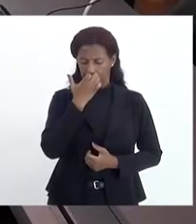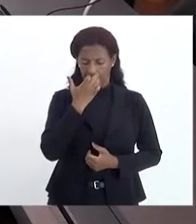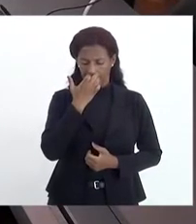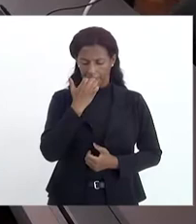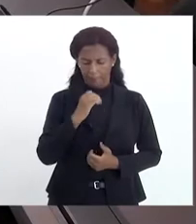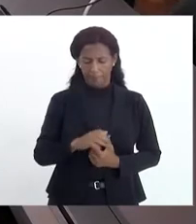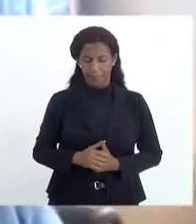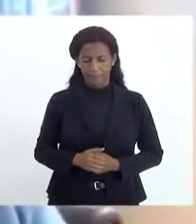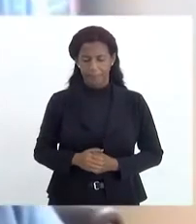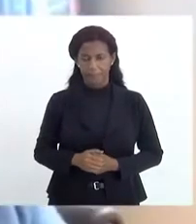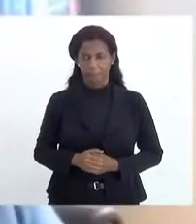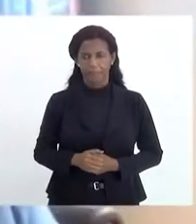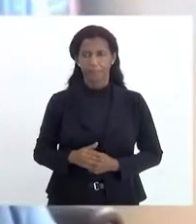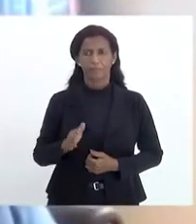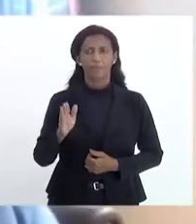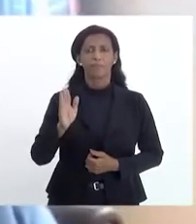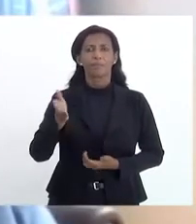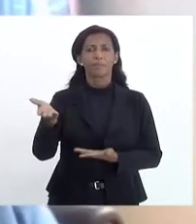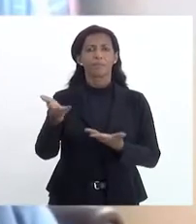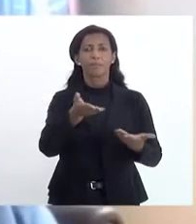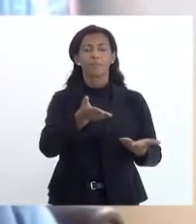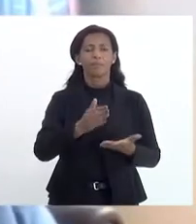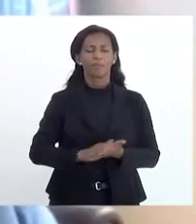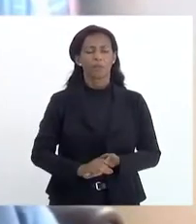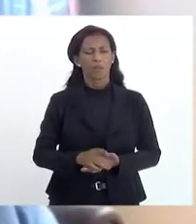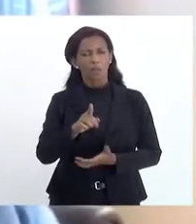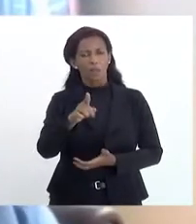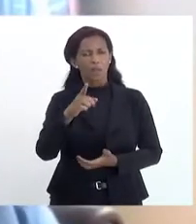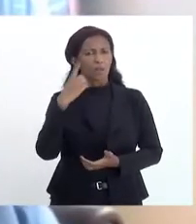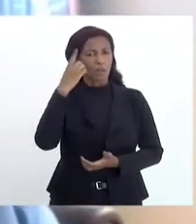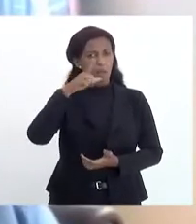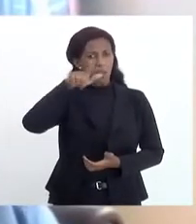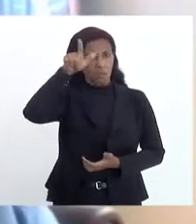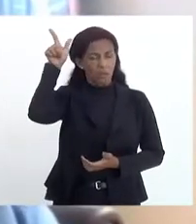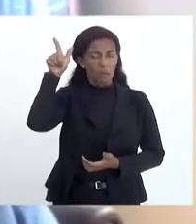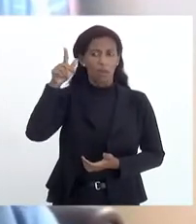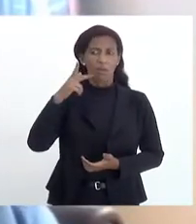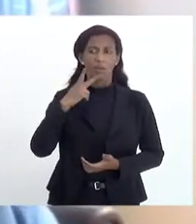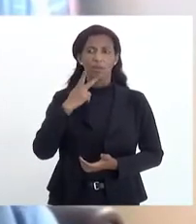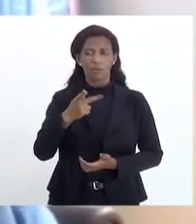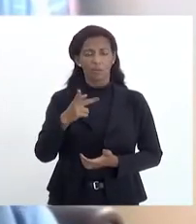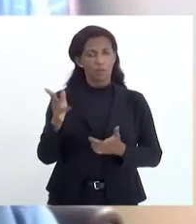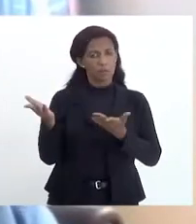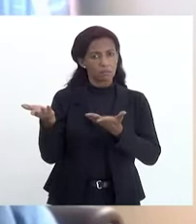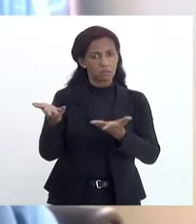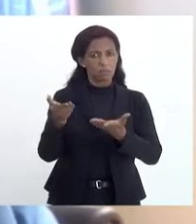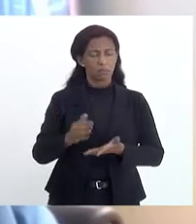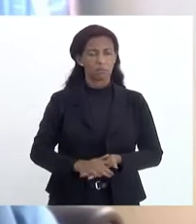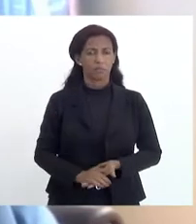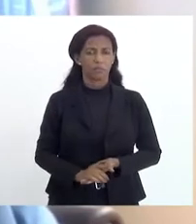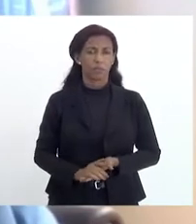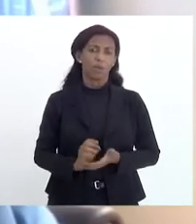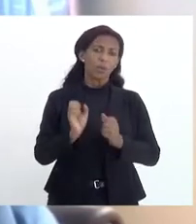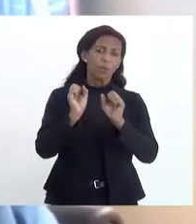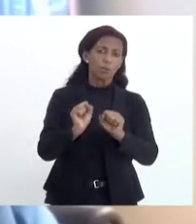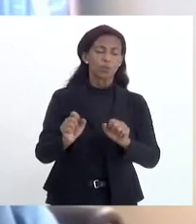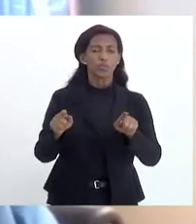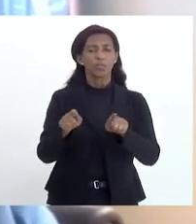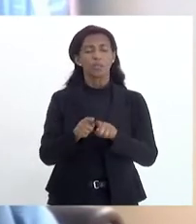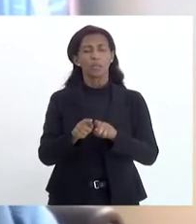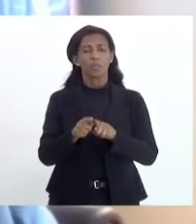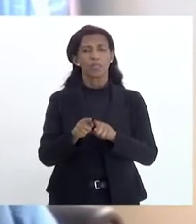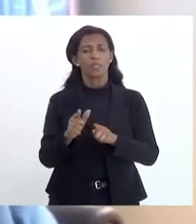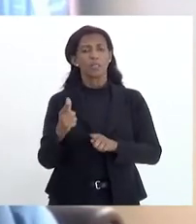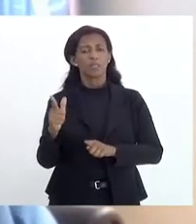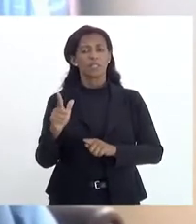vai discutir. Não, dentro da linha do Luiz Paulo... Podia ser isso que o Luiz Paulo está dizendo, ou podia ser aquele método que a gente